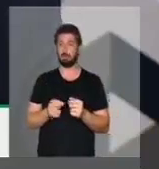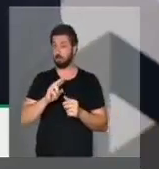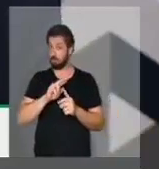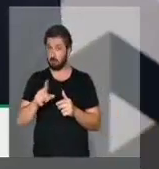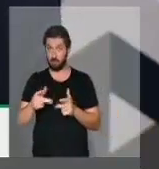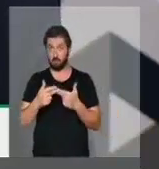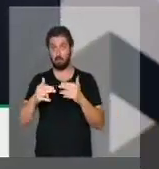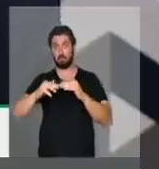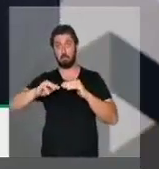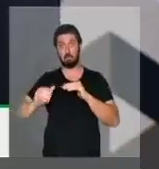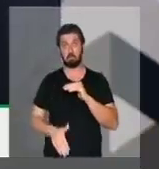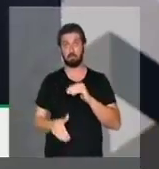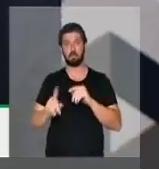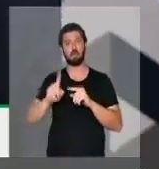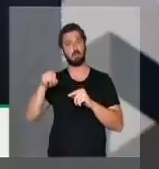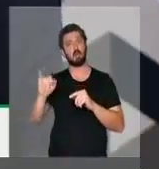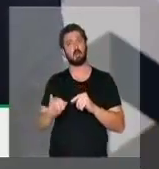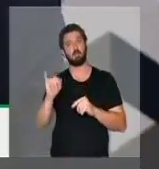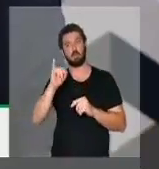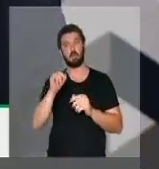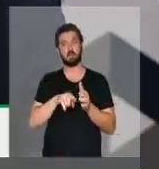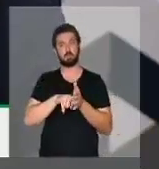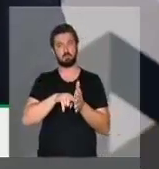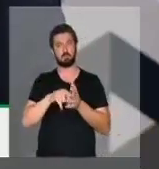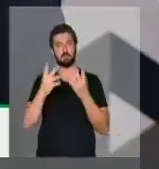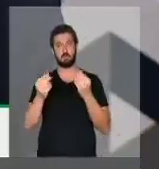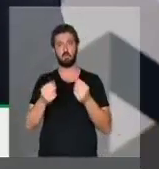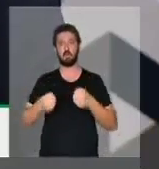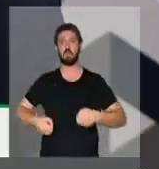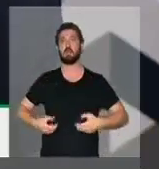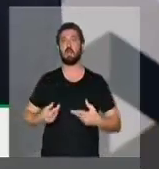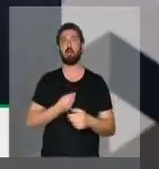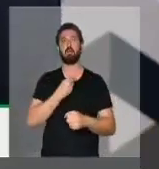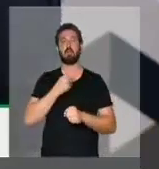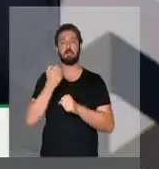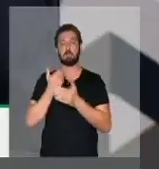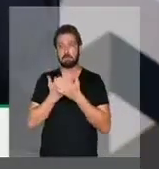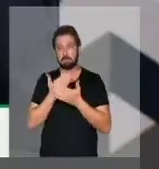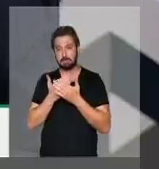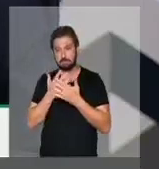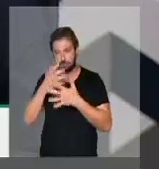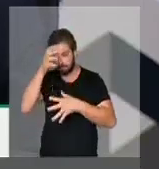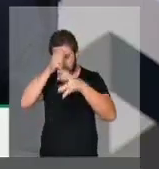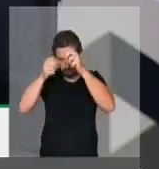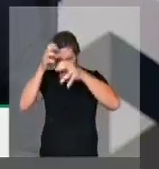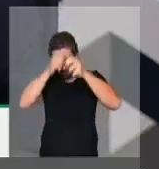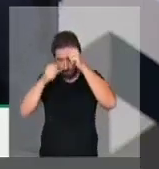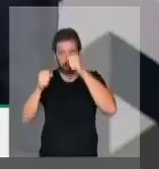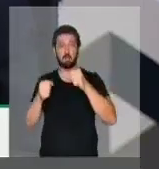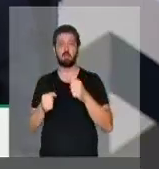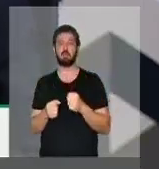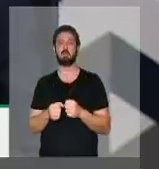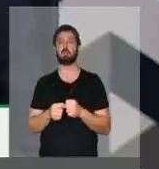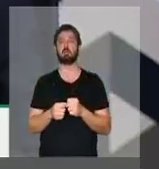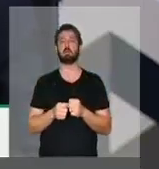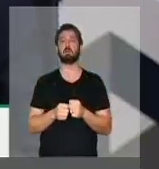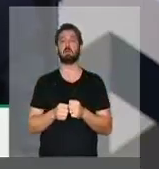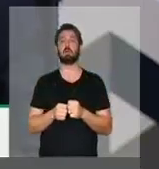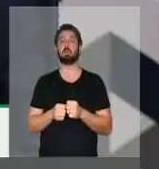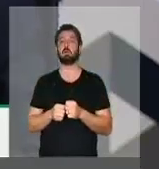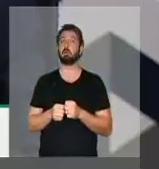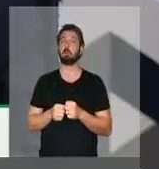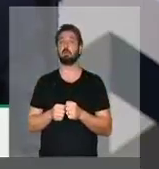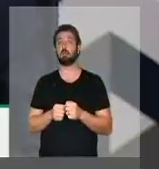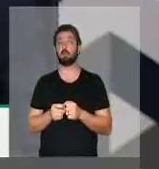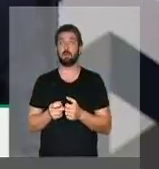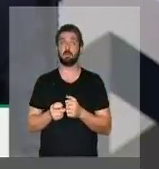diante, que não é um fator menor, um fator importante, estuda-se isso, gasta-se a vida para isso, aqueles a que a esses temas